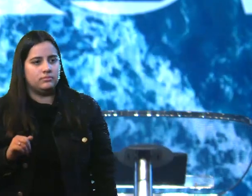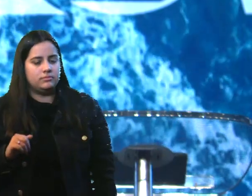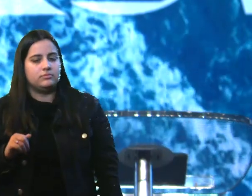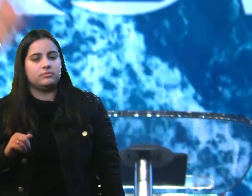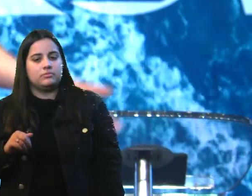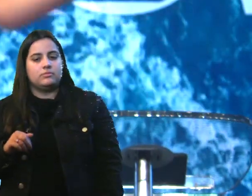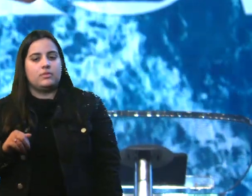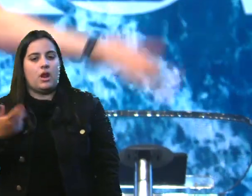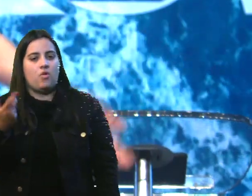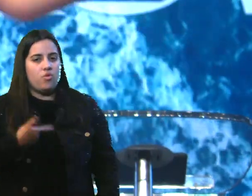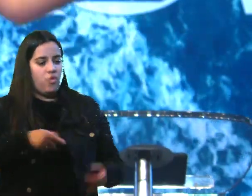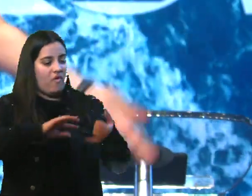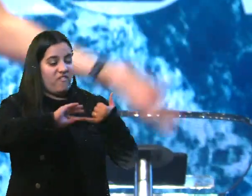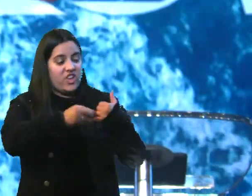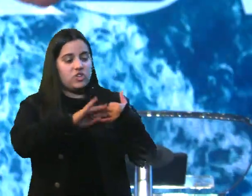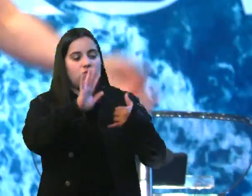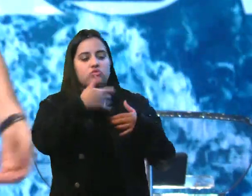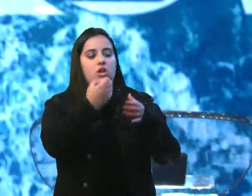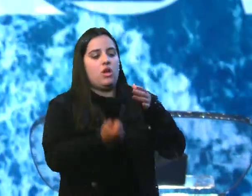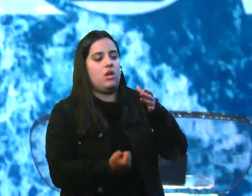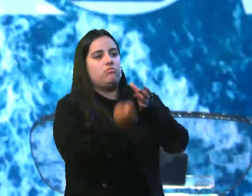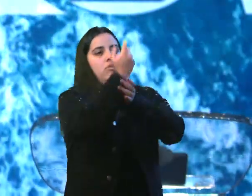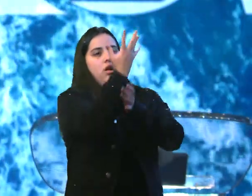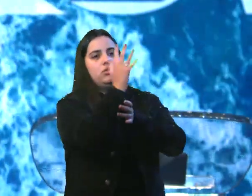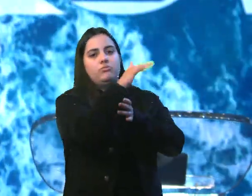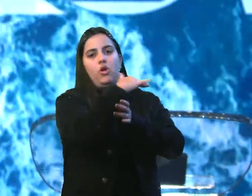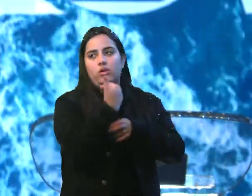E o pé de feijão já nasceu, morreu, nasceu, morreu, nasceu, morreu.